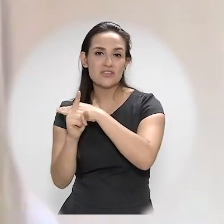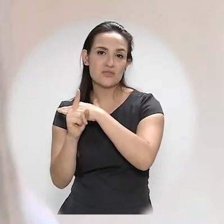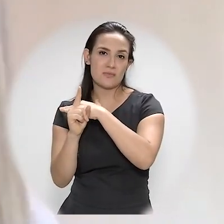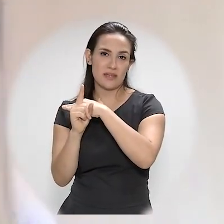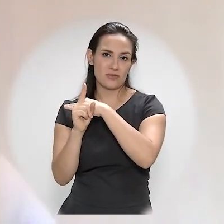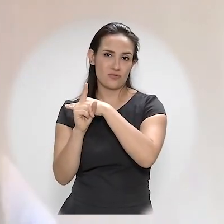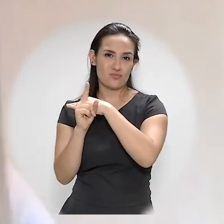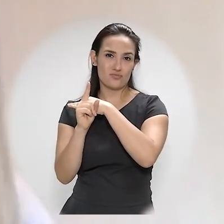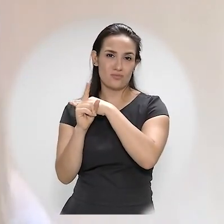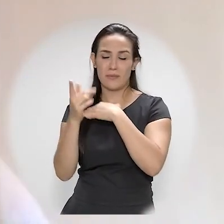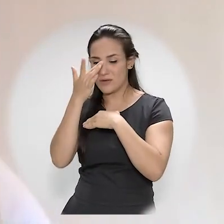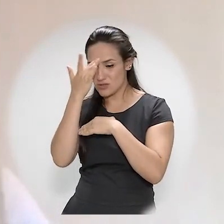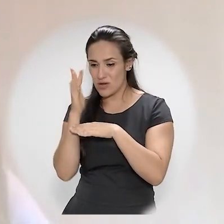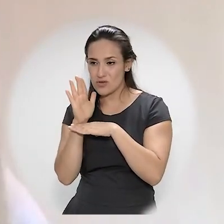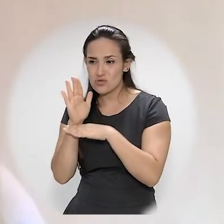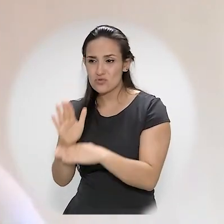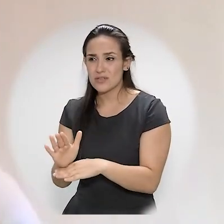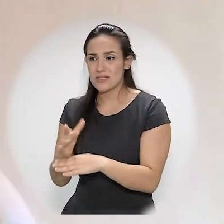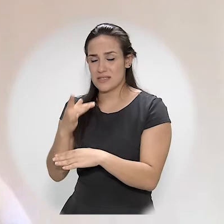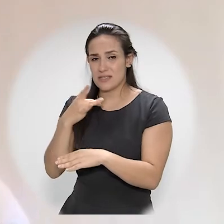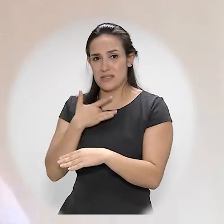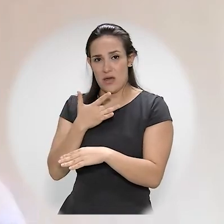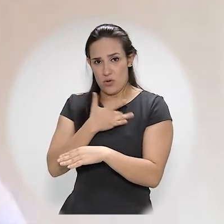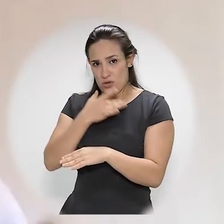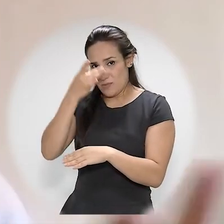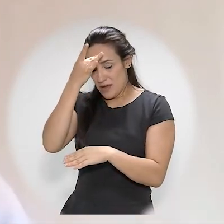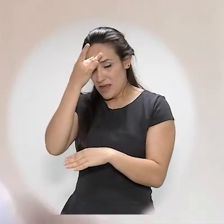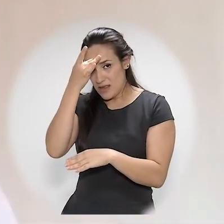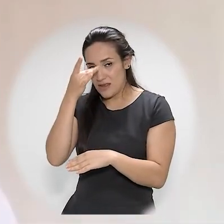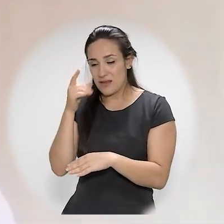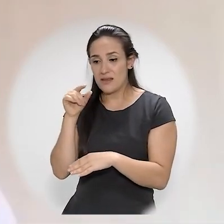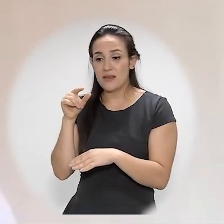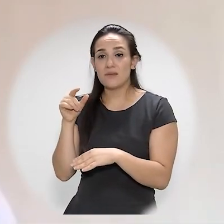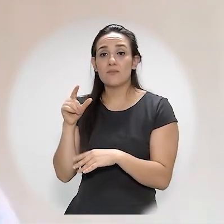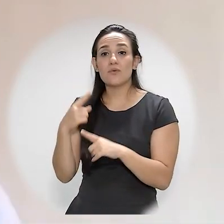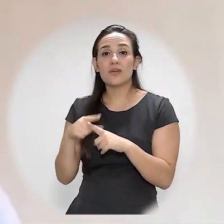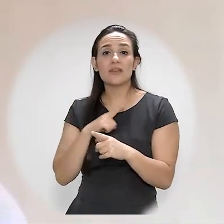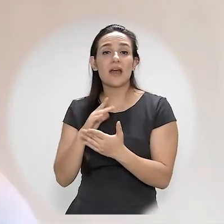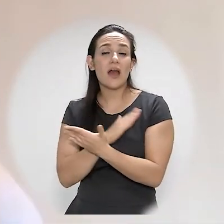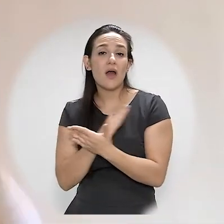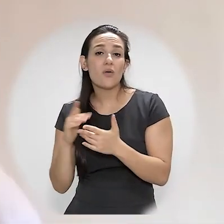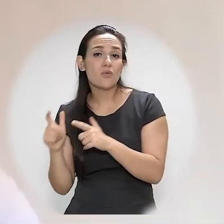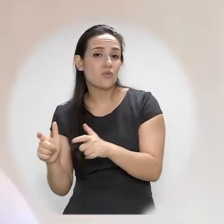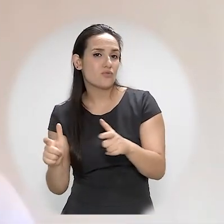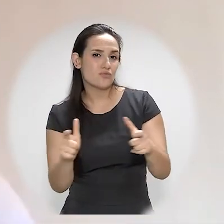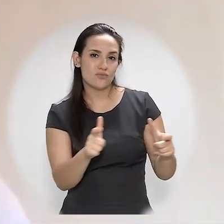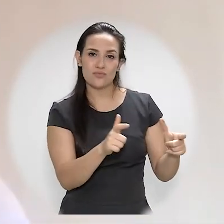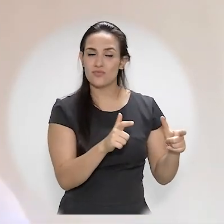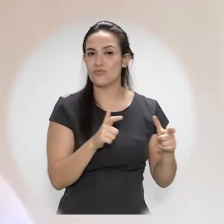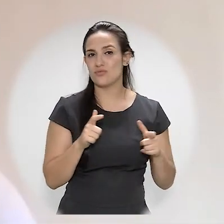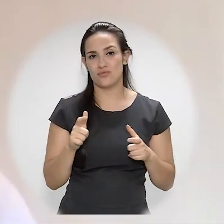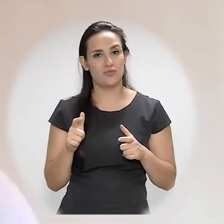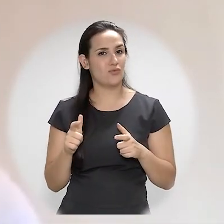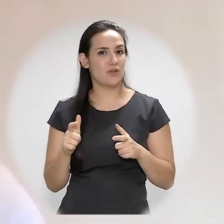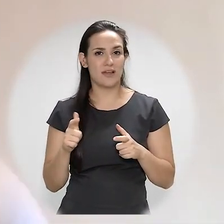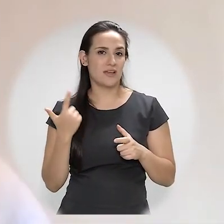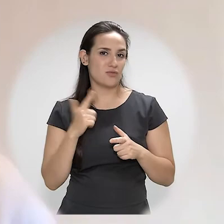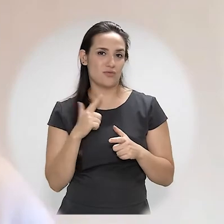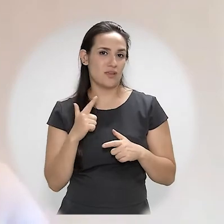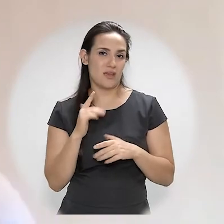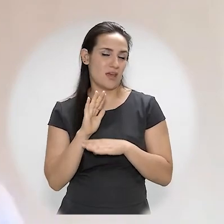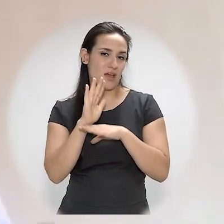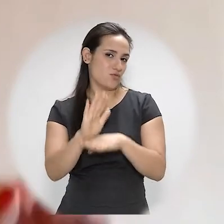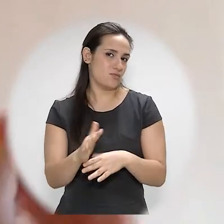enfim, que não existe esse tipo de suporte. E essas experiências pontuais, elas tiveram para nós um retorno